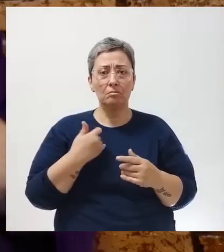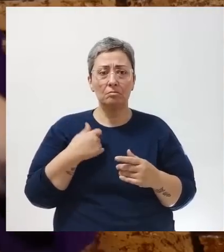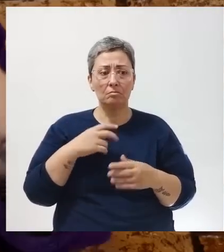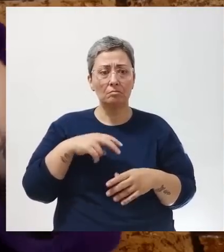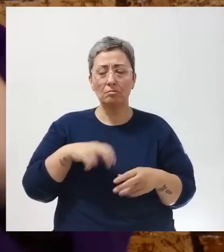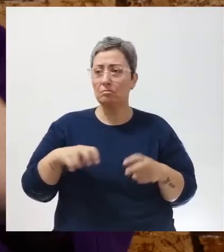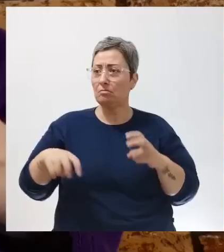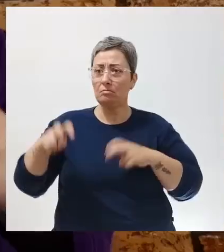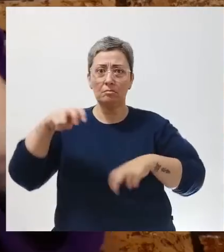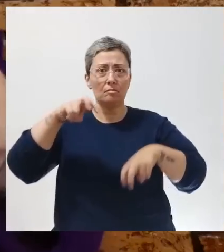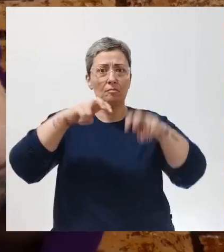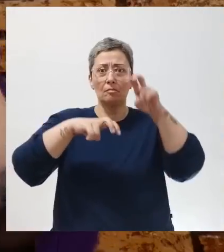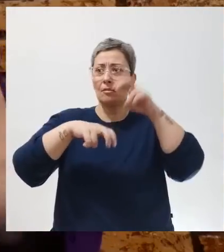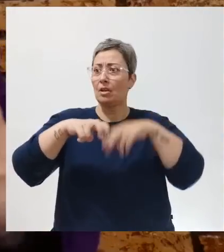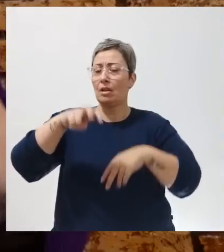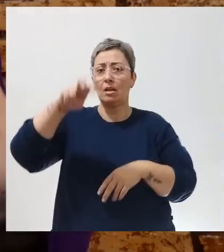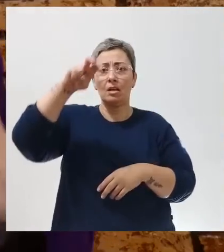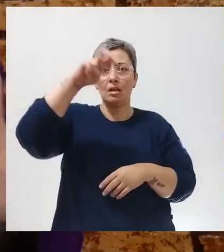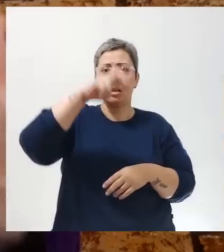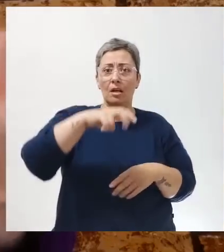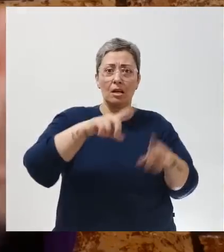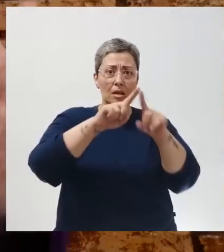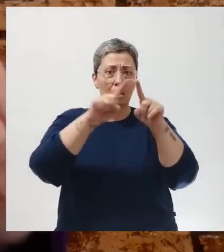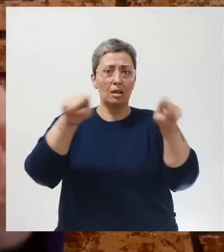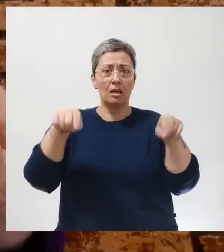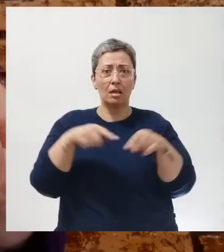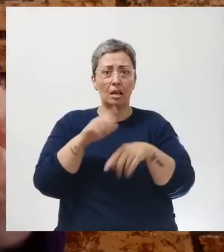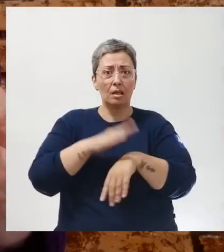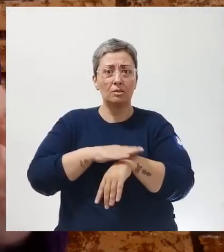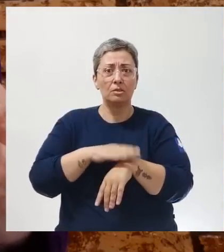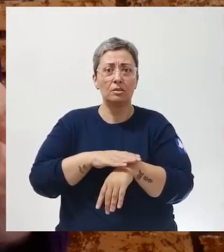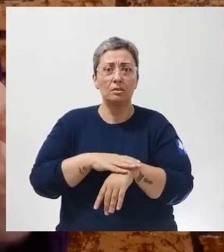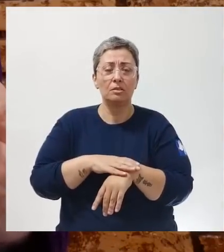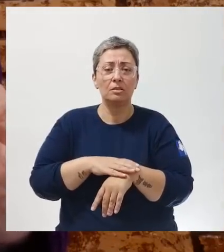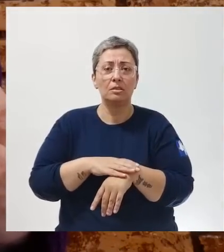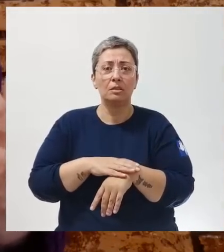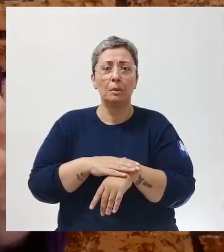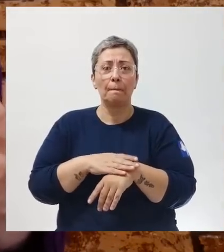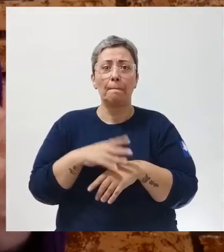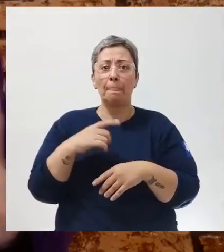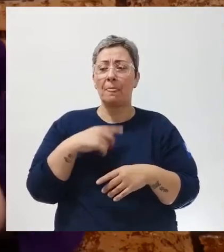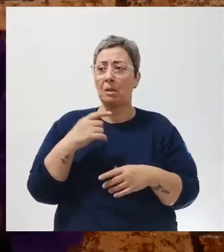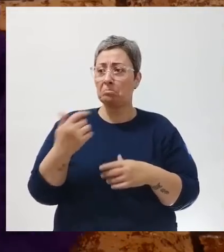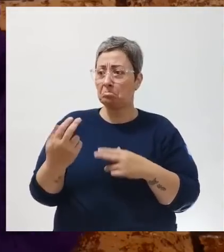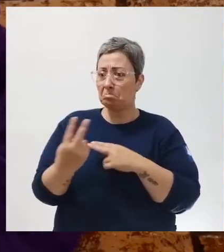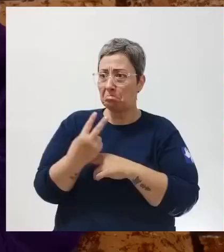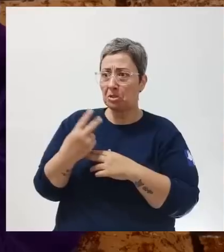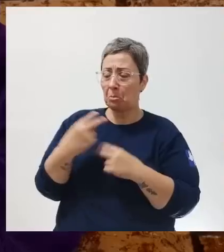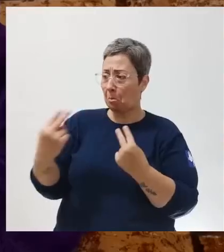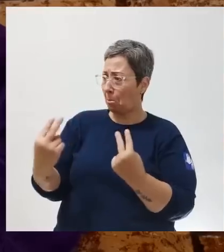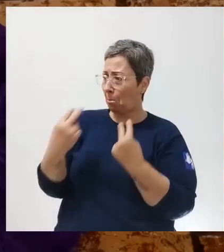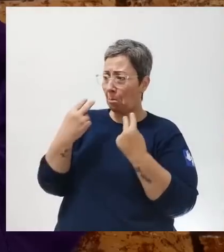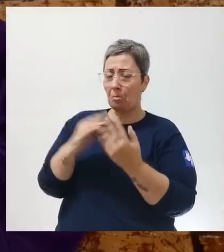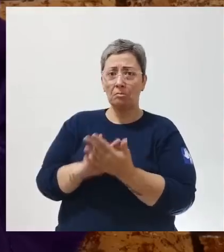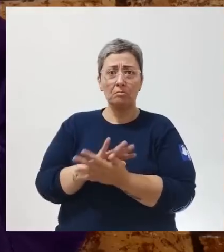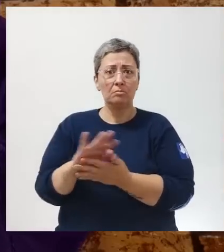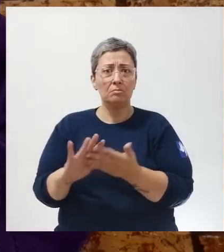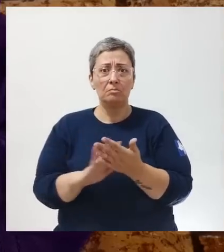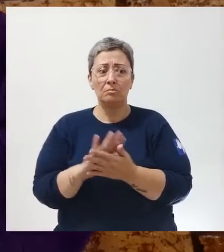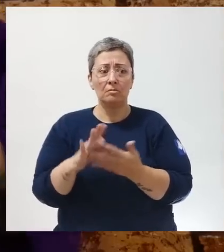dizia, atravessando salões e descendo escadas a caminho das salas do tempo. Ninguém mais me olha.